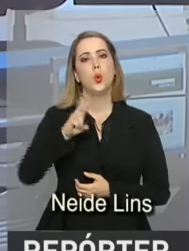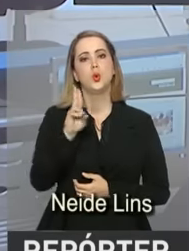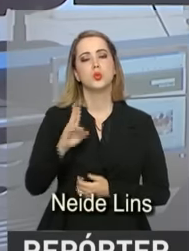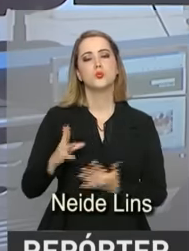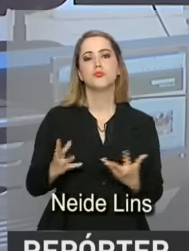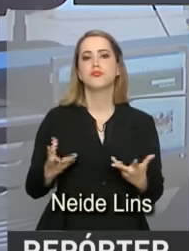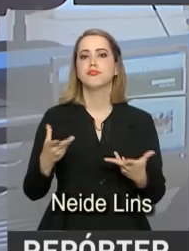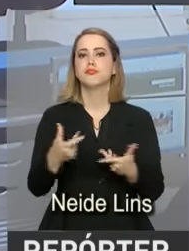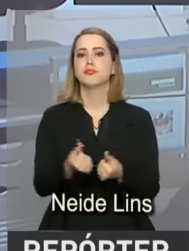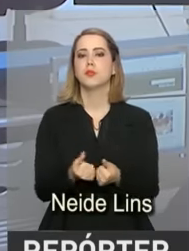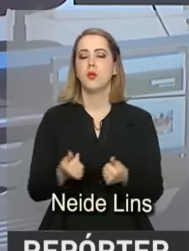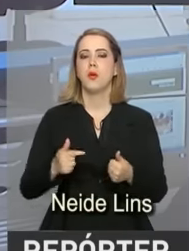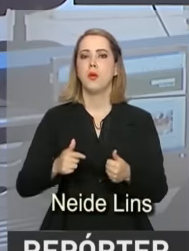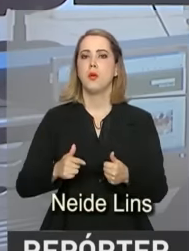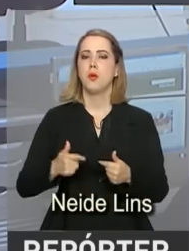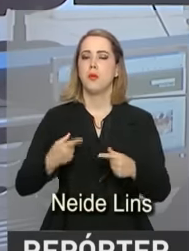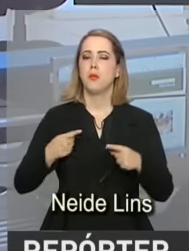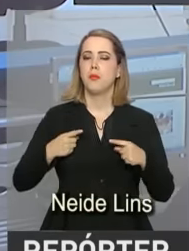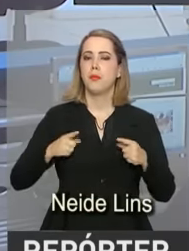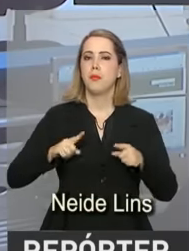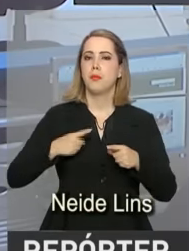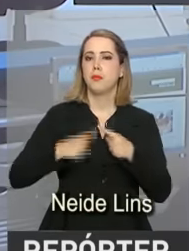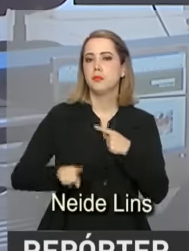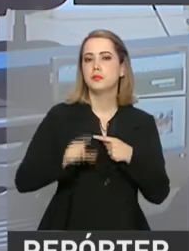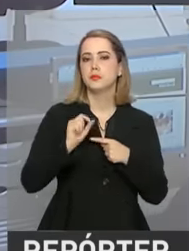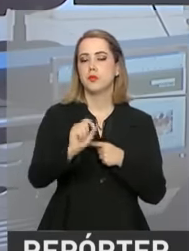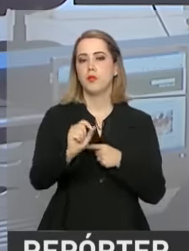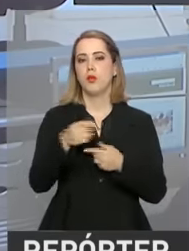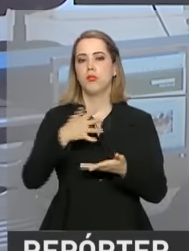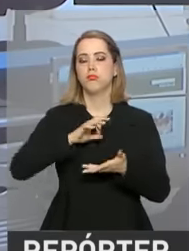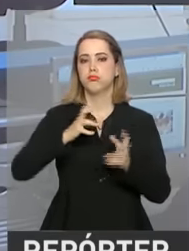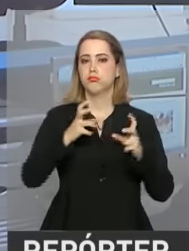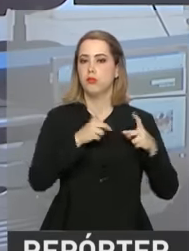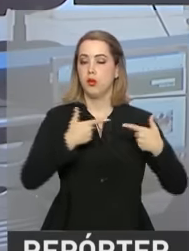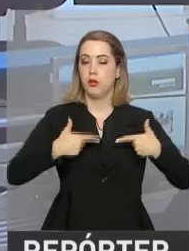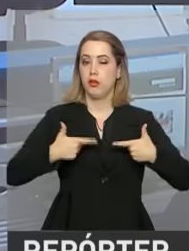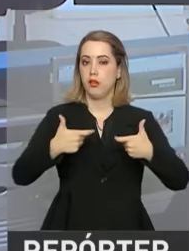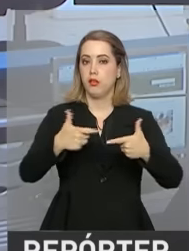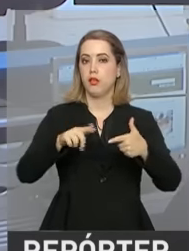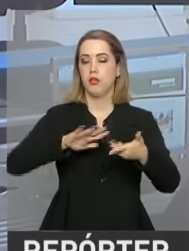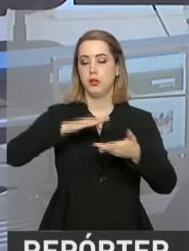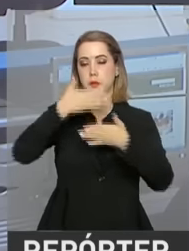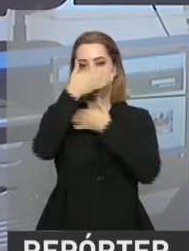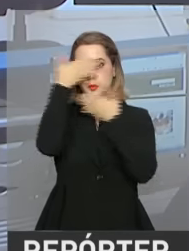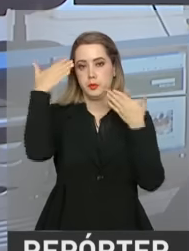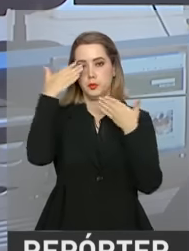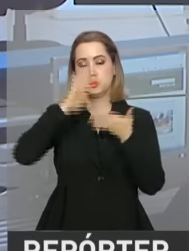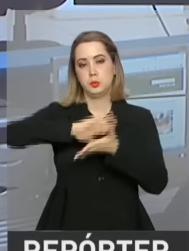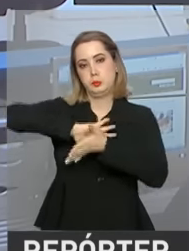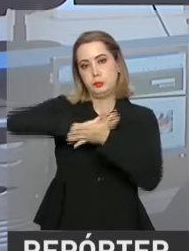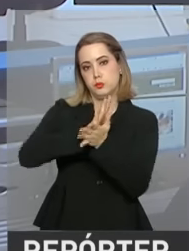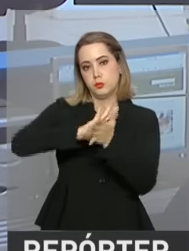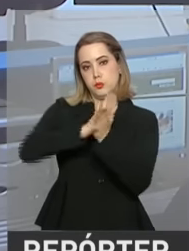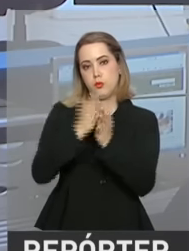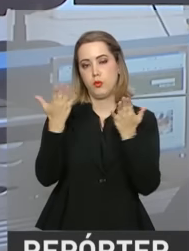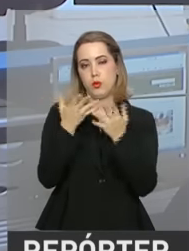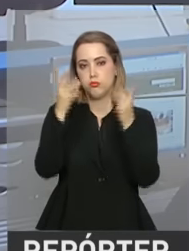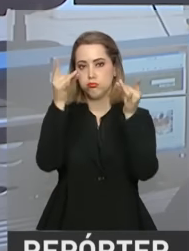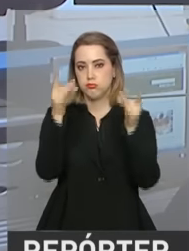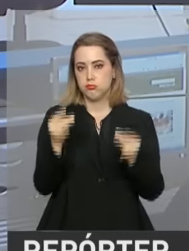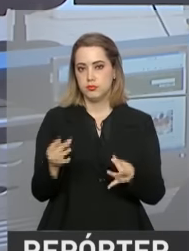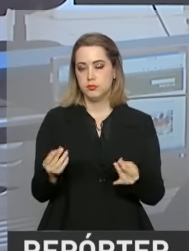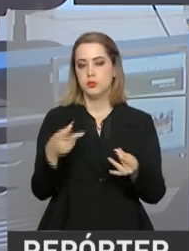efetiva no combate a questões como guerra, terrorismo e intolerância. Esse foi um dos pontos destacados hoje pelo presidente Michel Temer